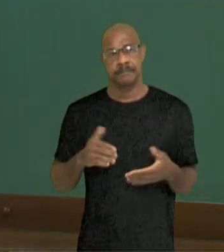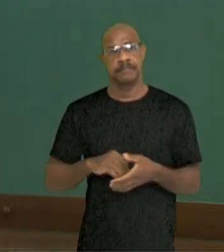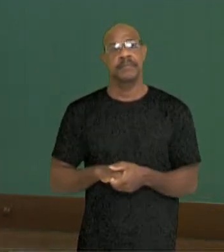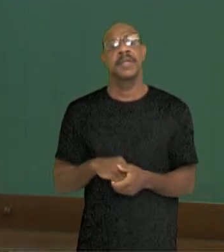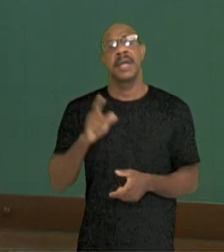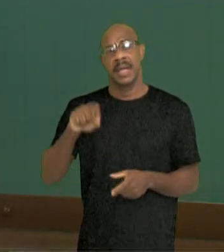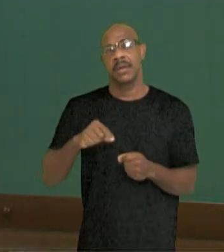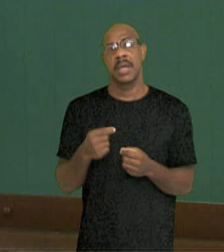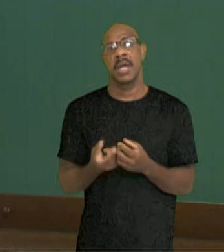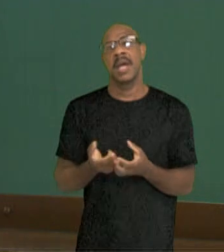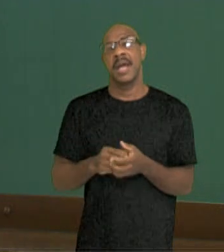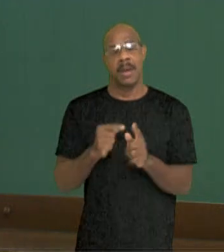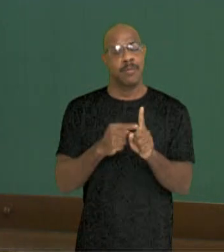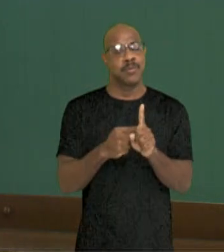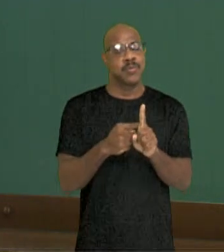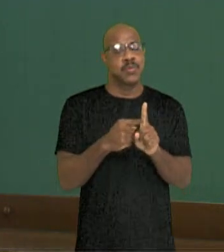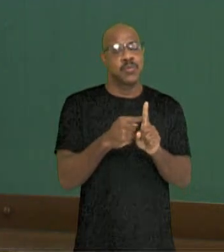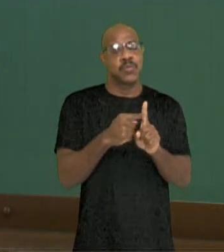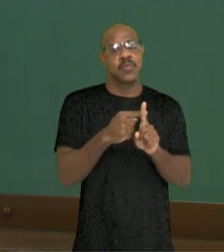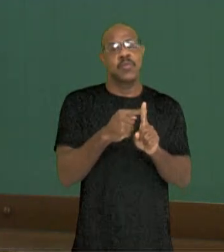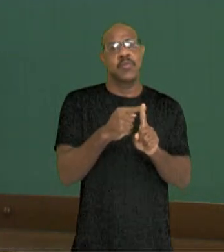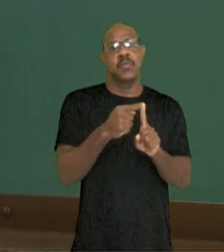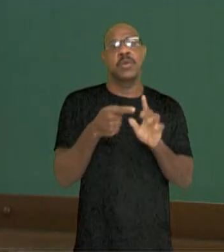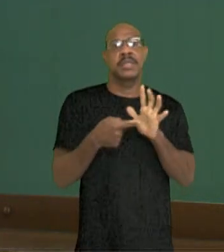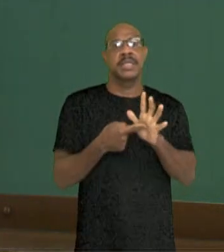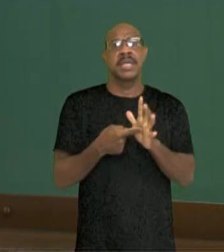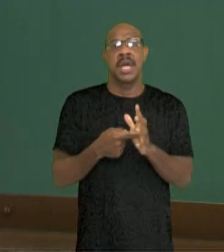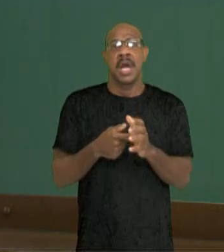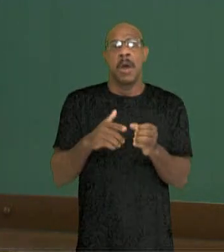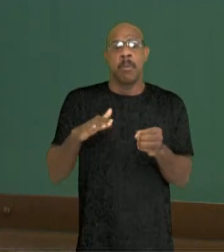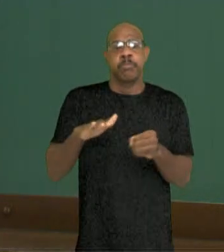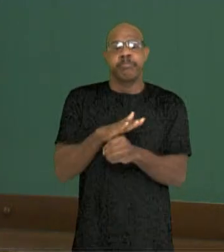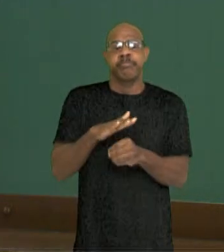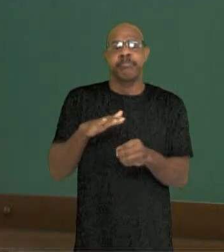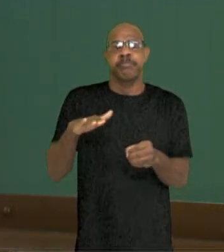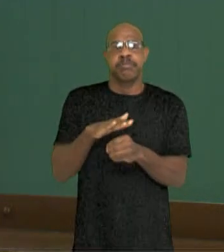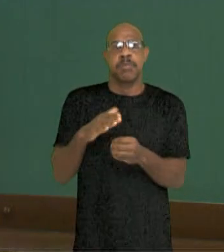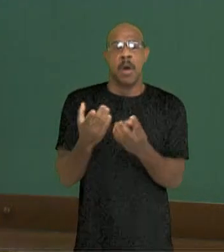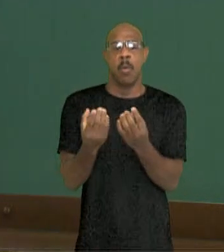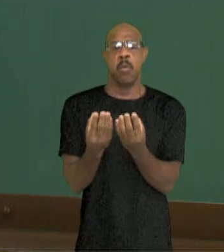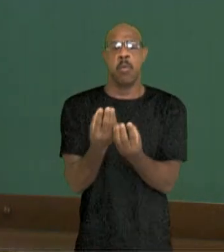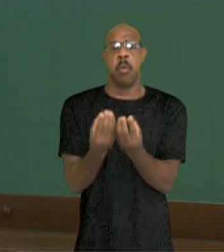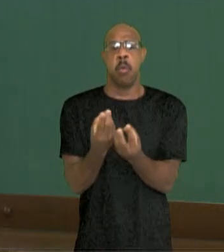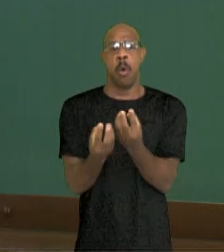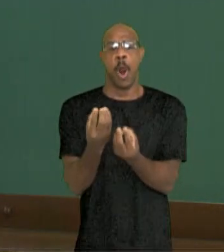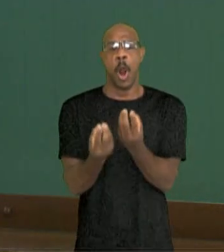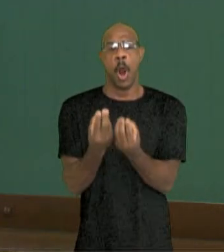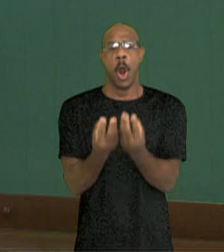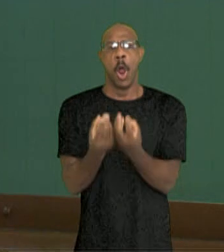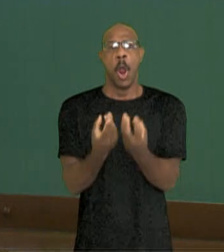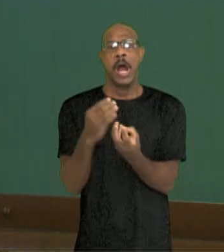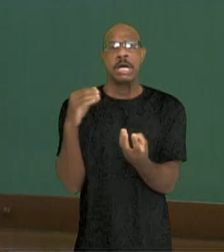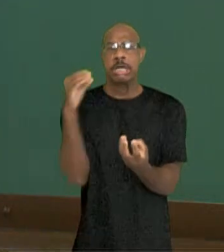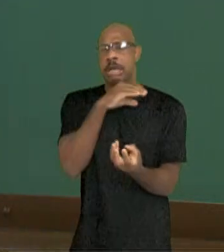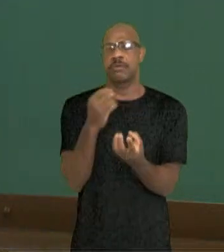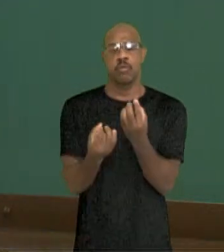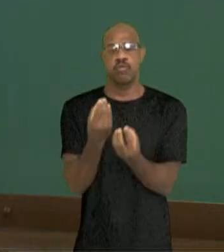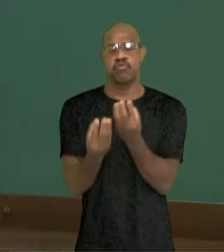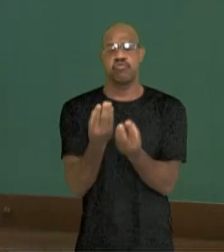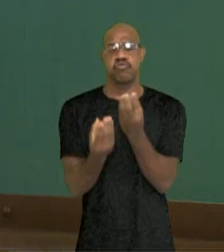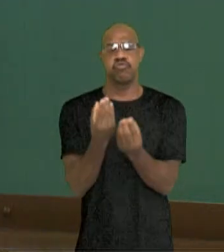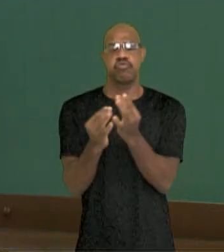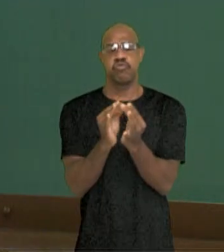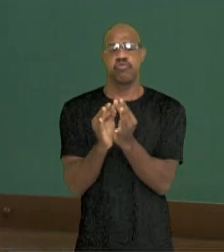a temperatura em que a pressão externa se iguala com a pressão de vapor